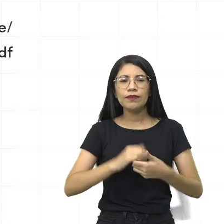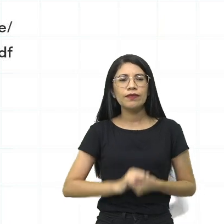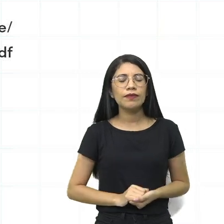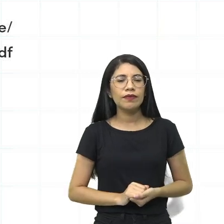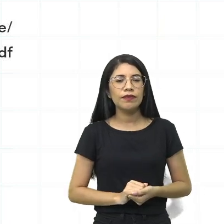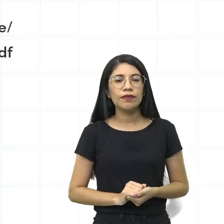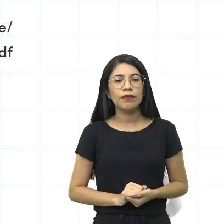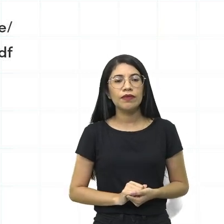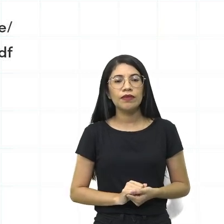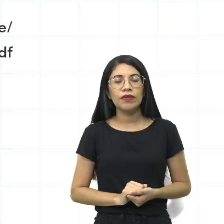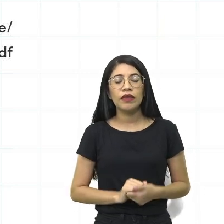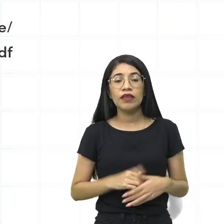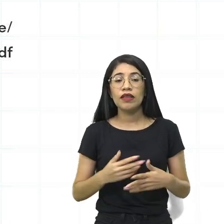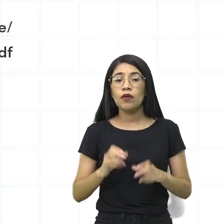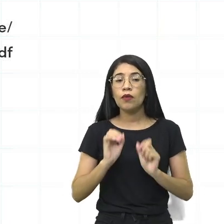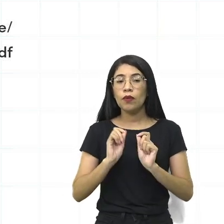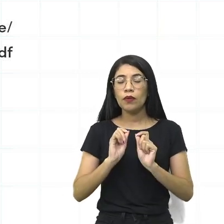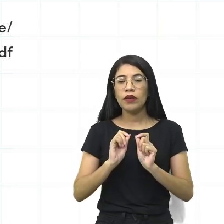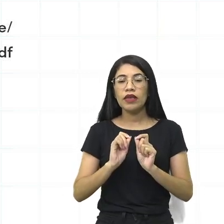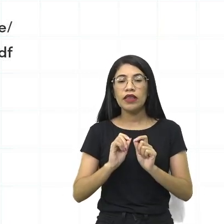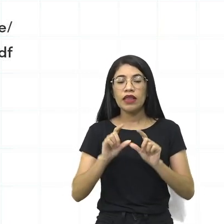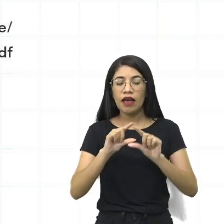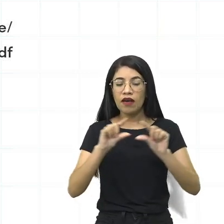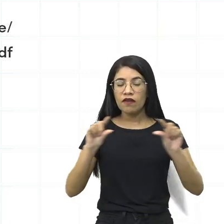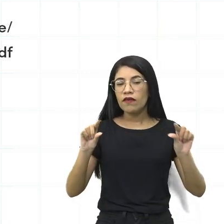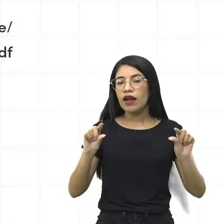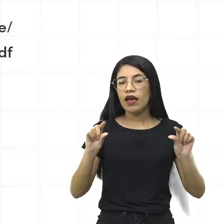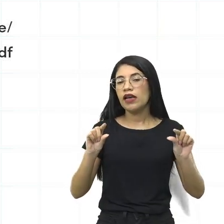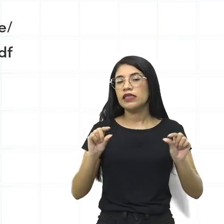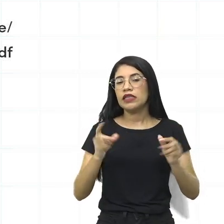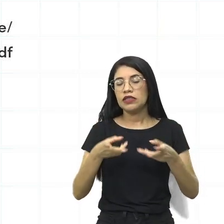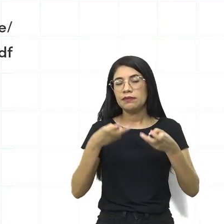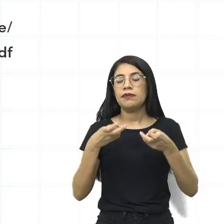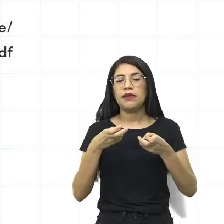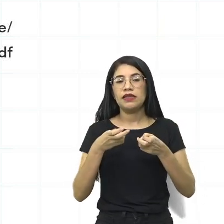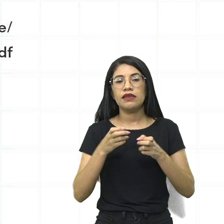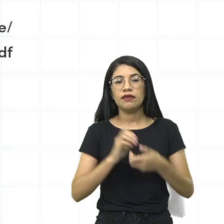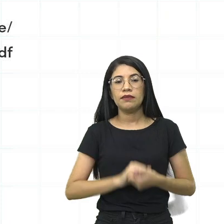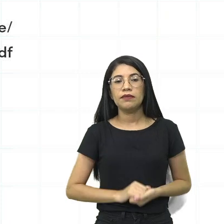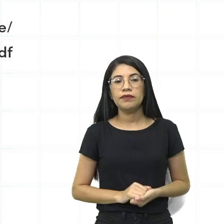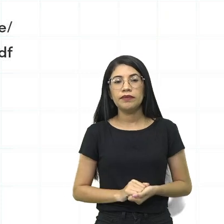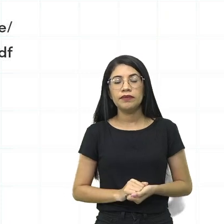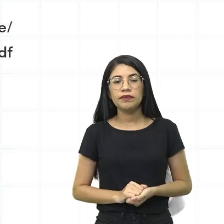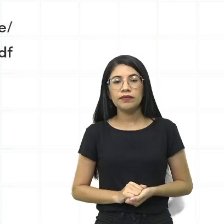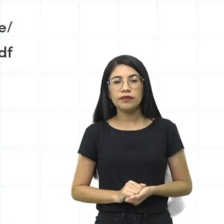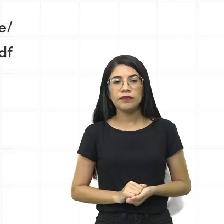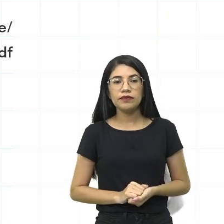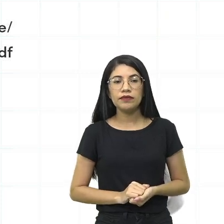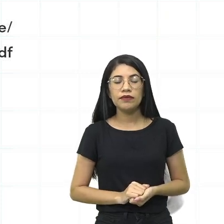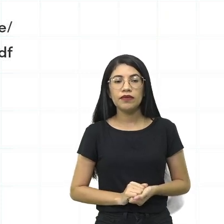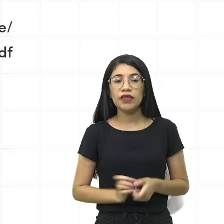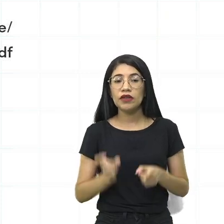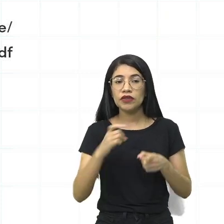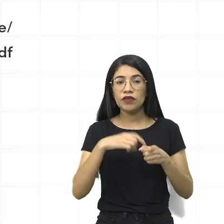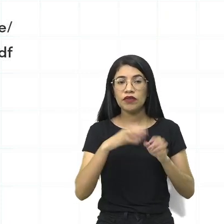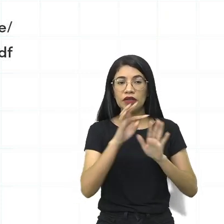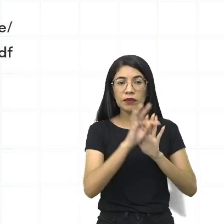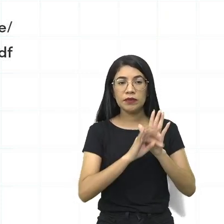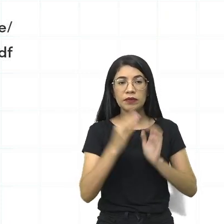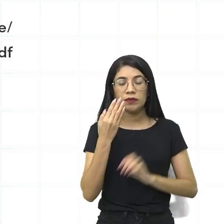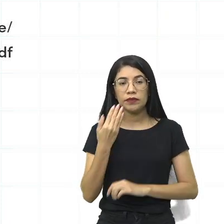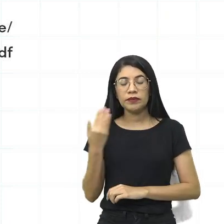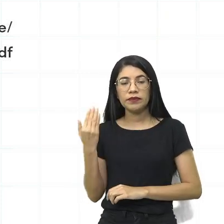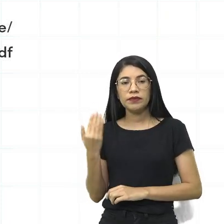aí pra gente, então, que é na primeira linha, né? Vamos voltar, então, aqui ao nosso texto.